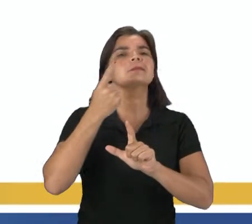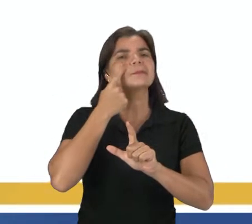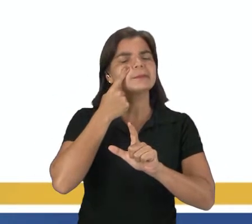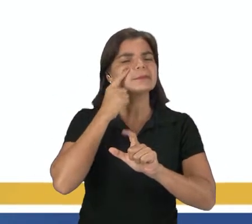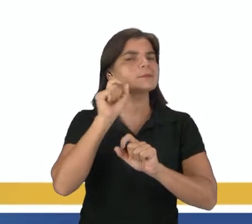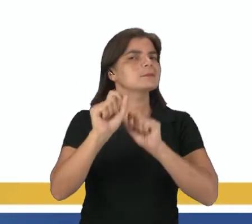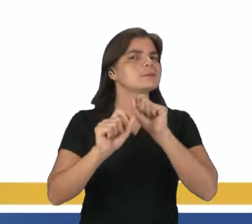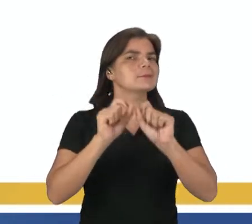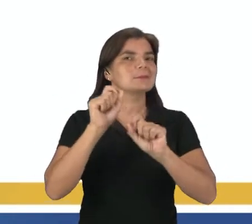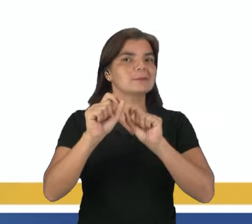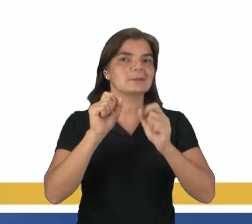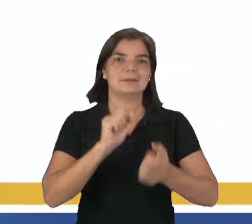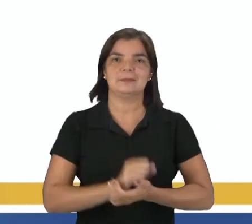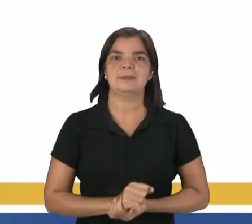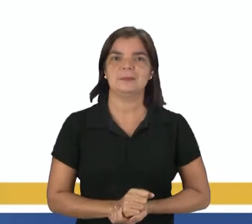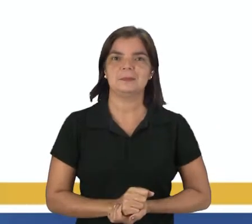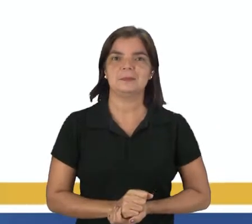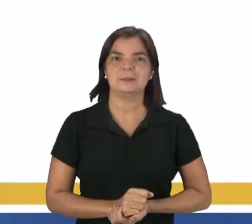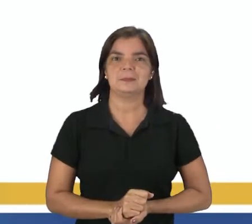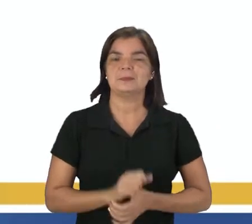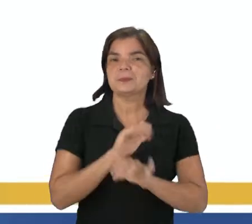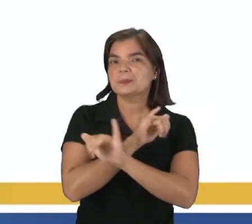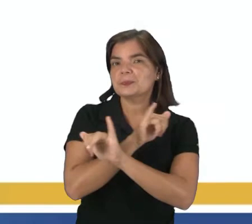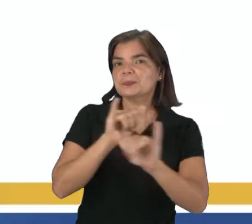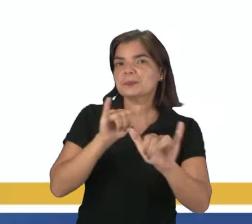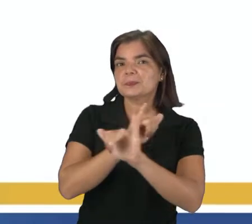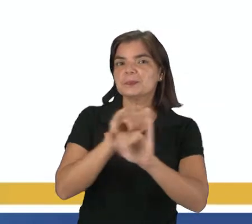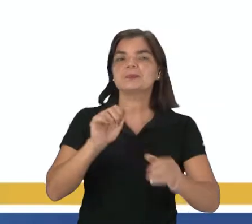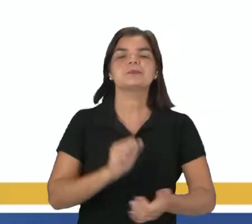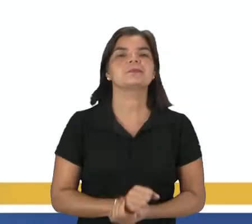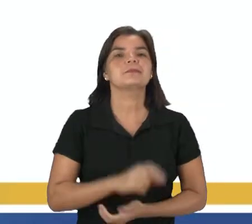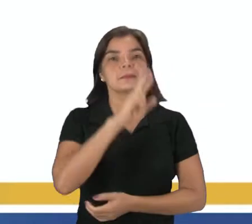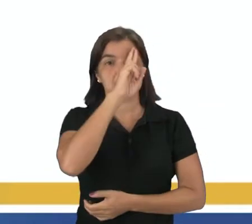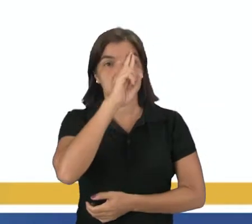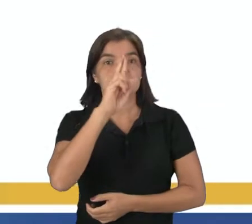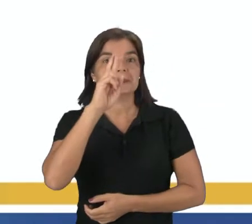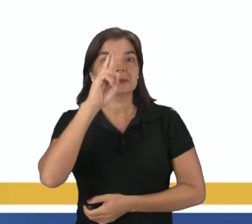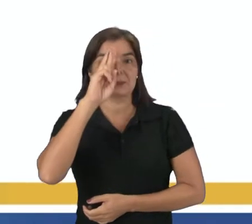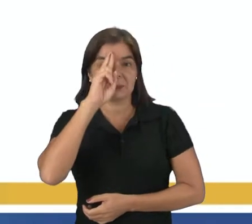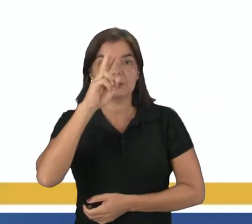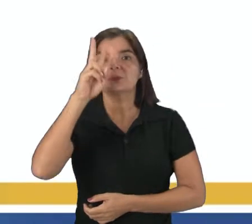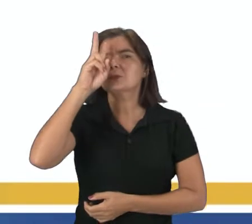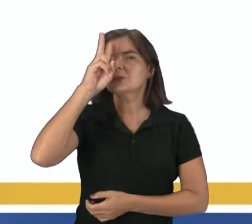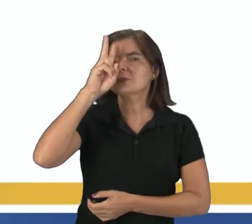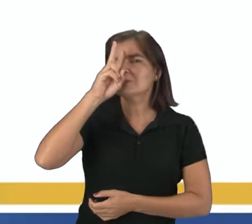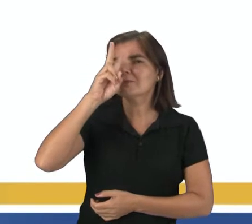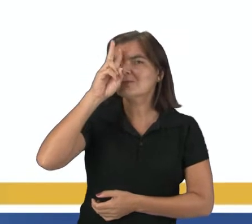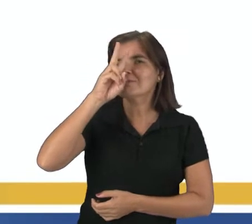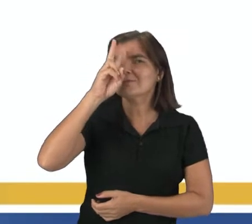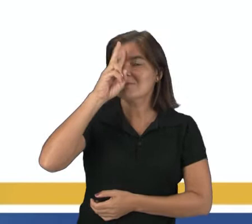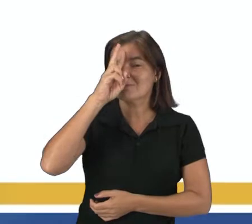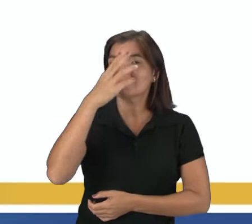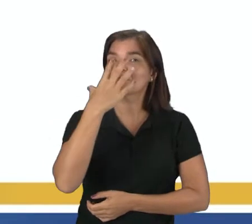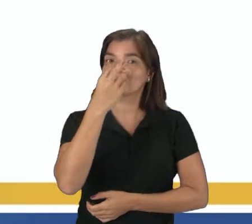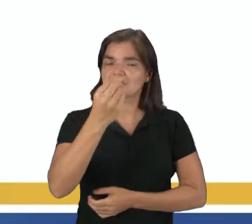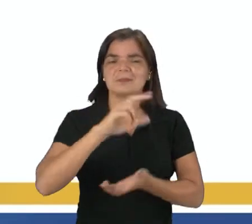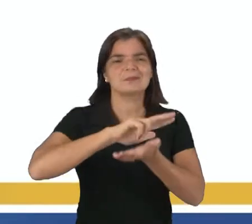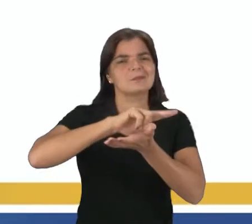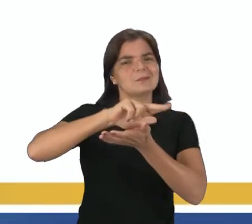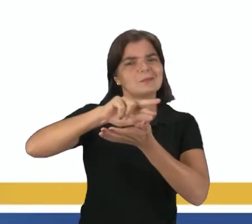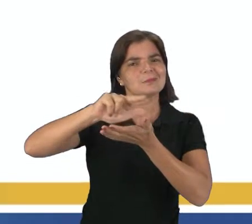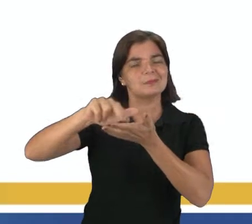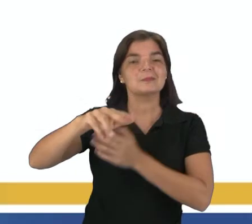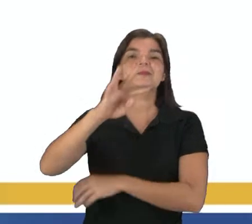nós trazemos a seguinte informação. A história da fotografia é composta de diversos